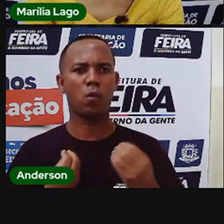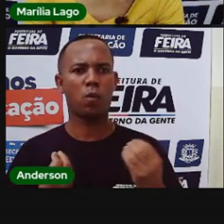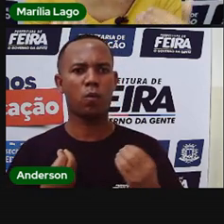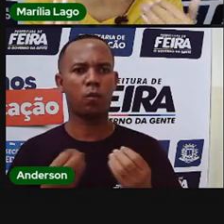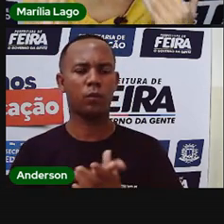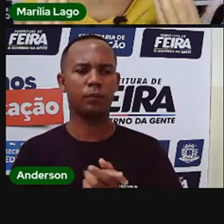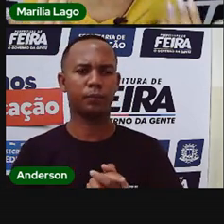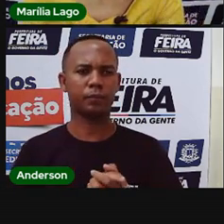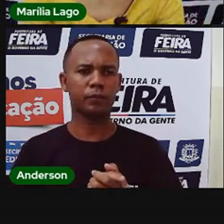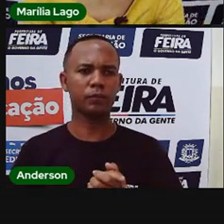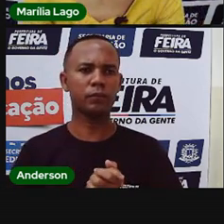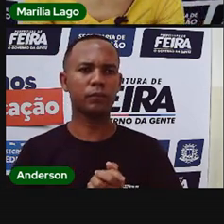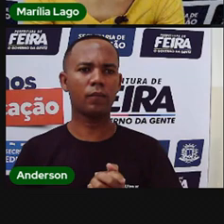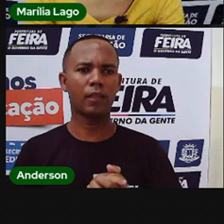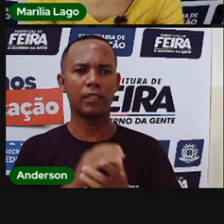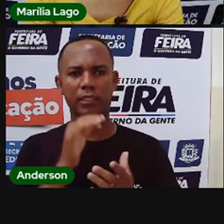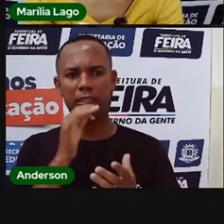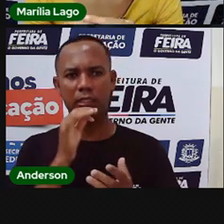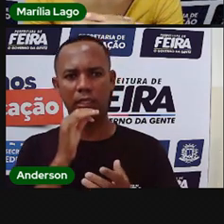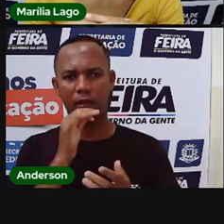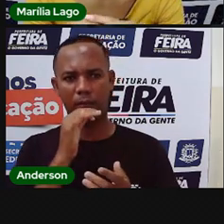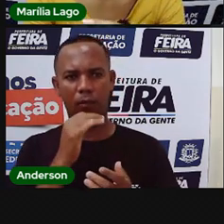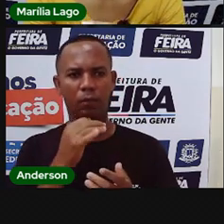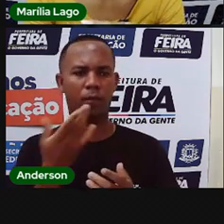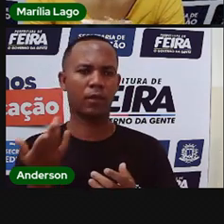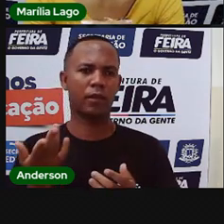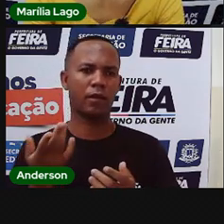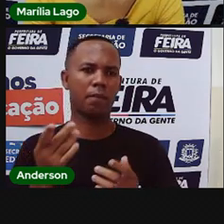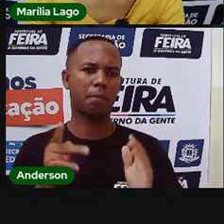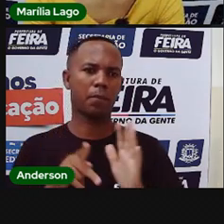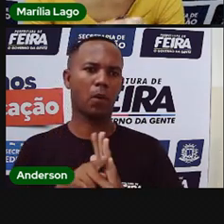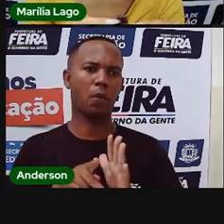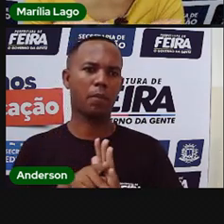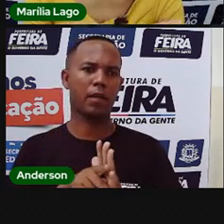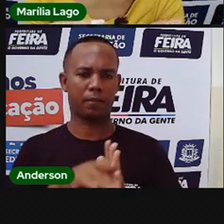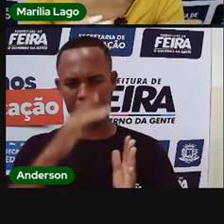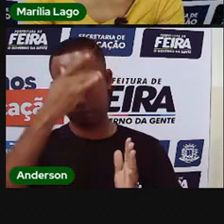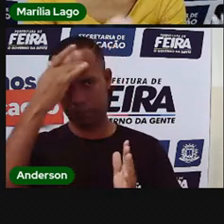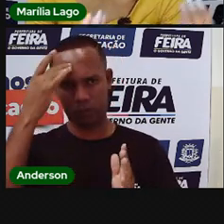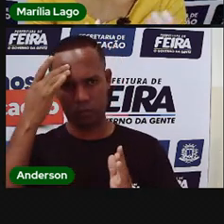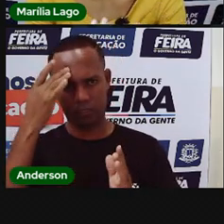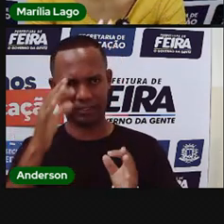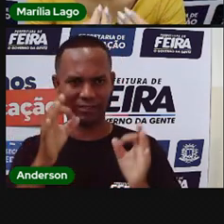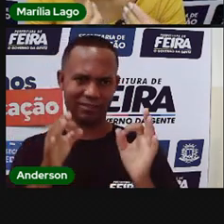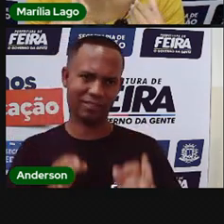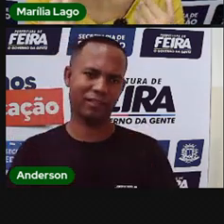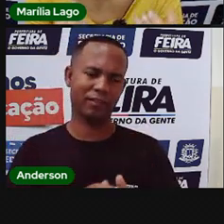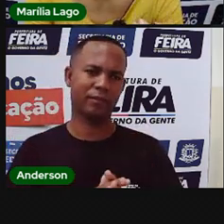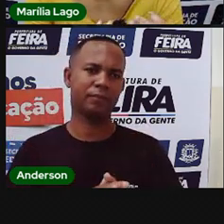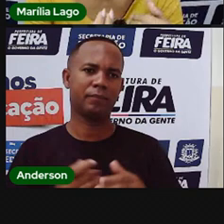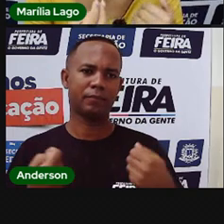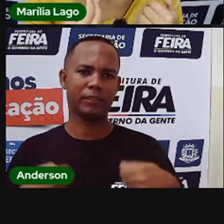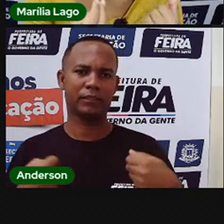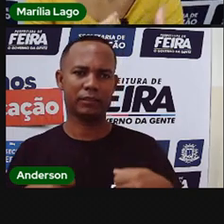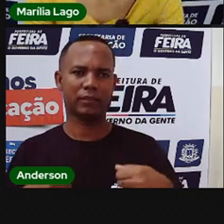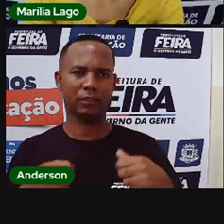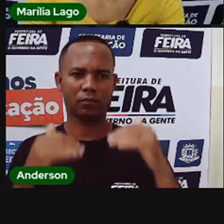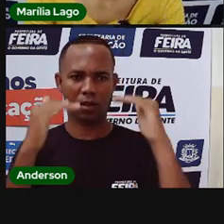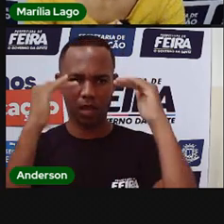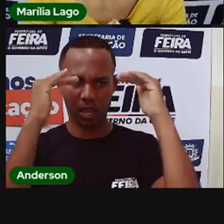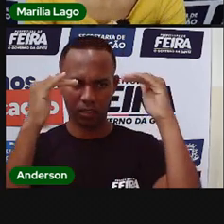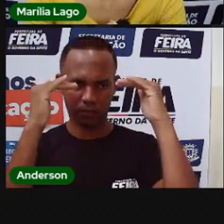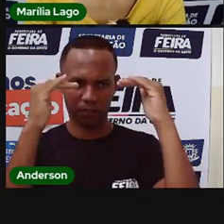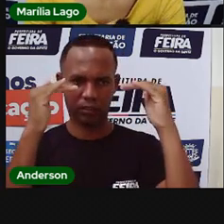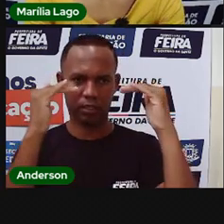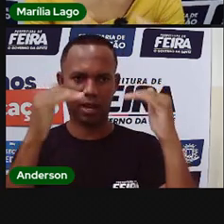como centrais, né, a gente tem sempre que lembrar que também precisamos respeitar a opinião do